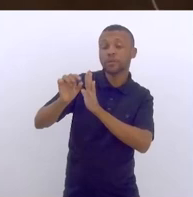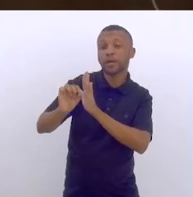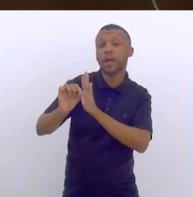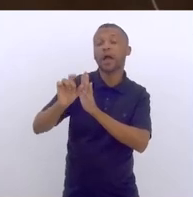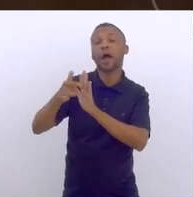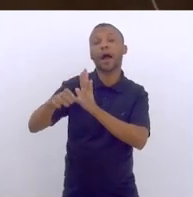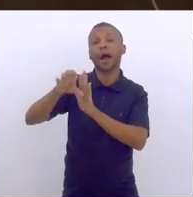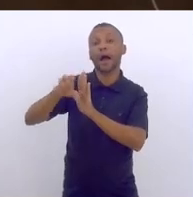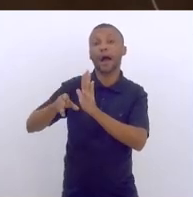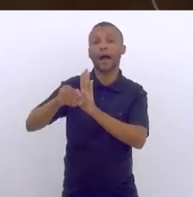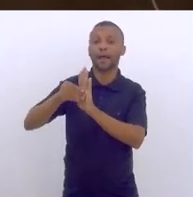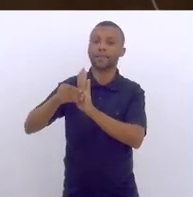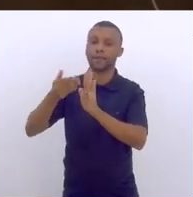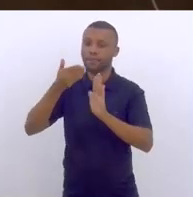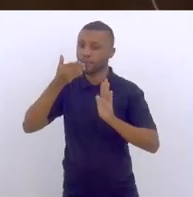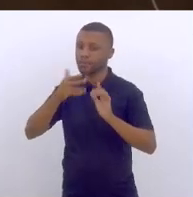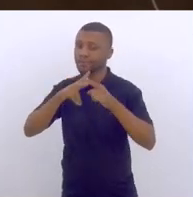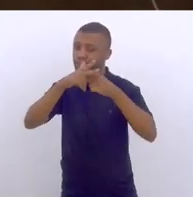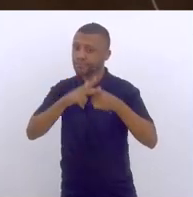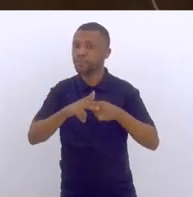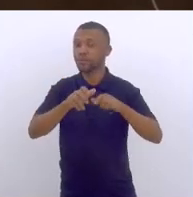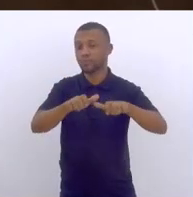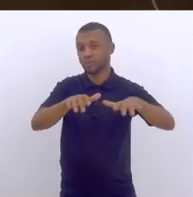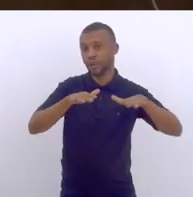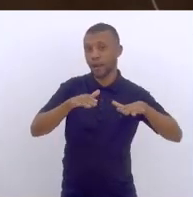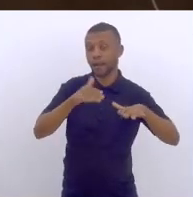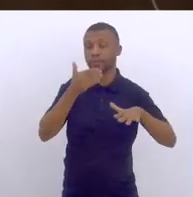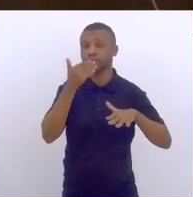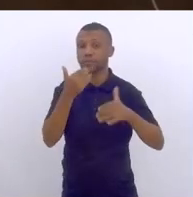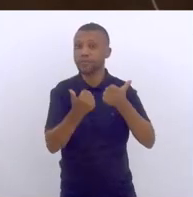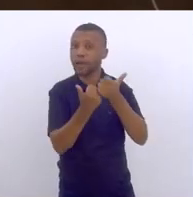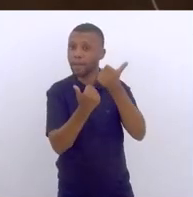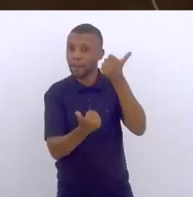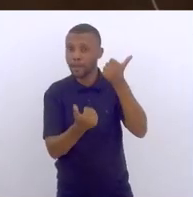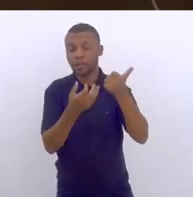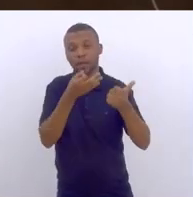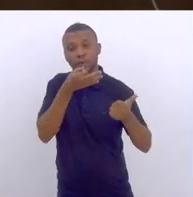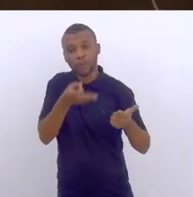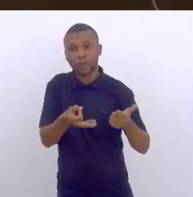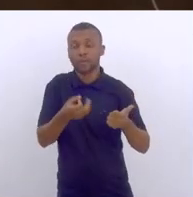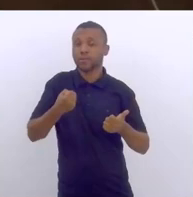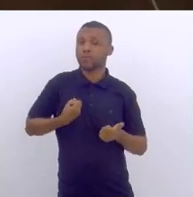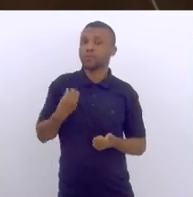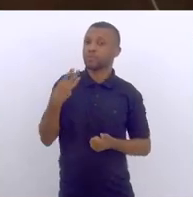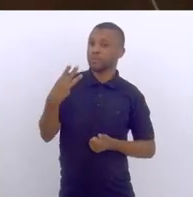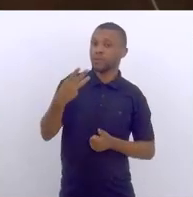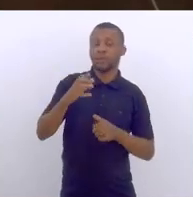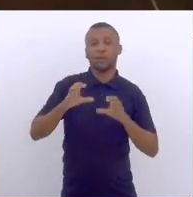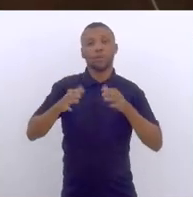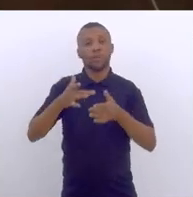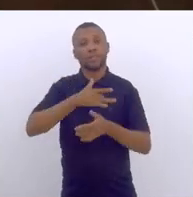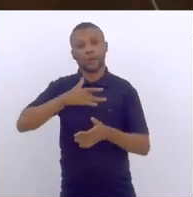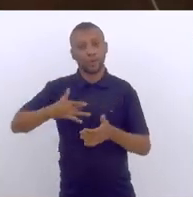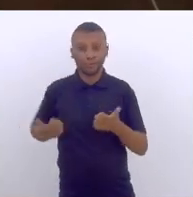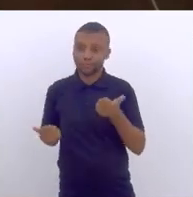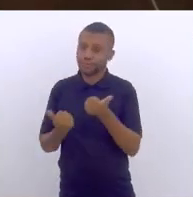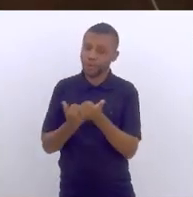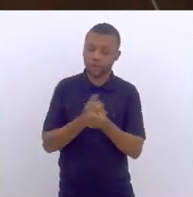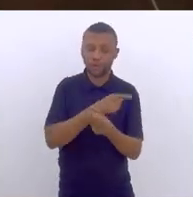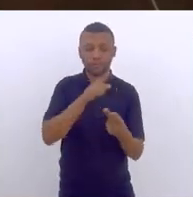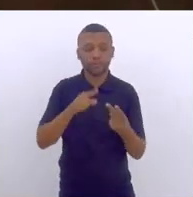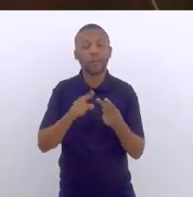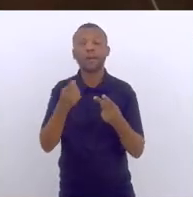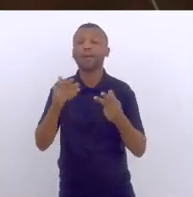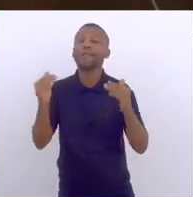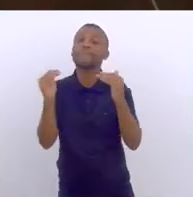de plenário. Favorável com subemenda à emenda 3 da Comissão de Saúde, favorável com subemenda